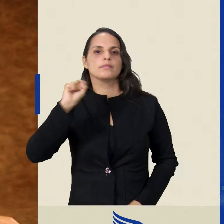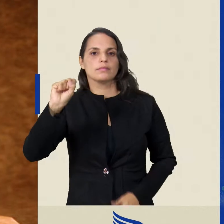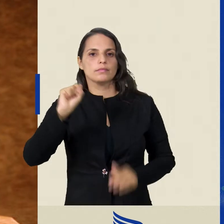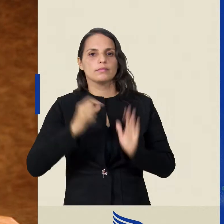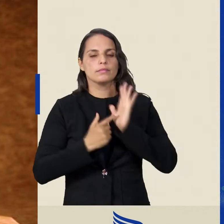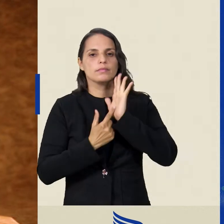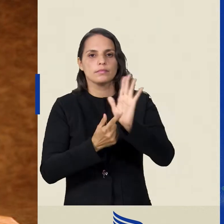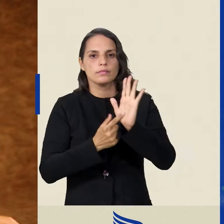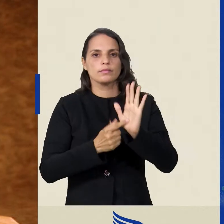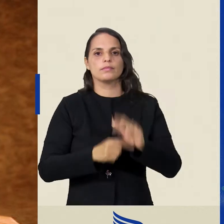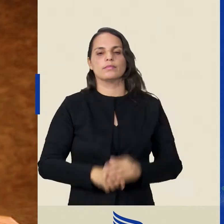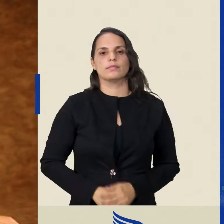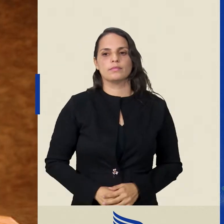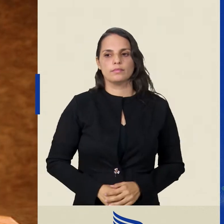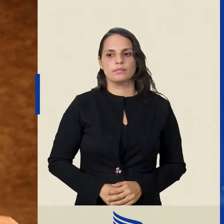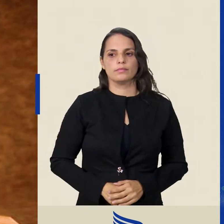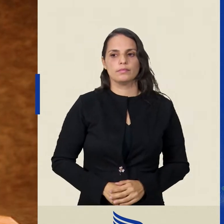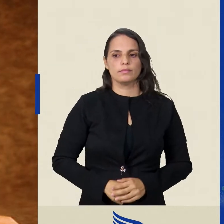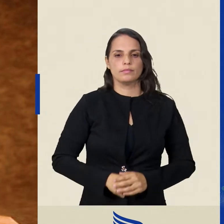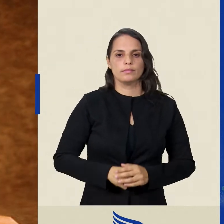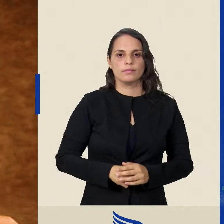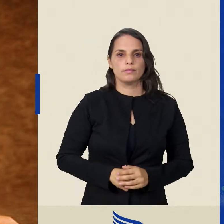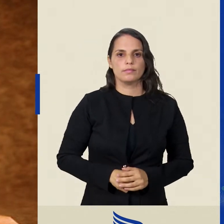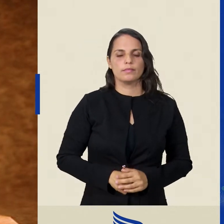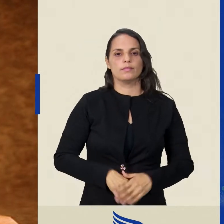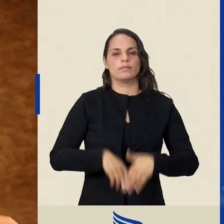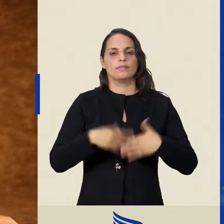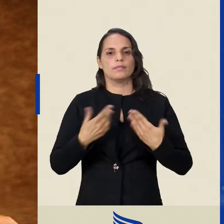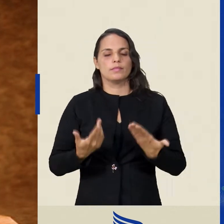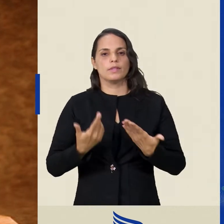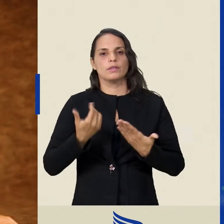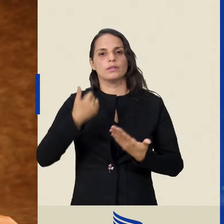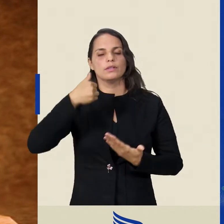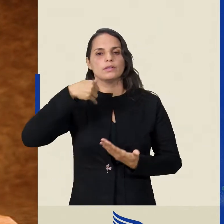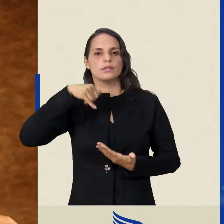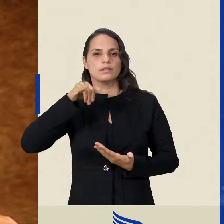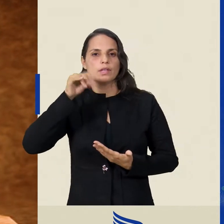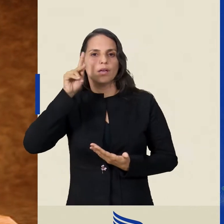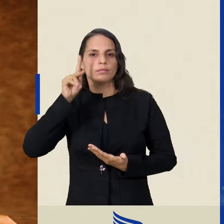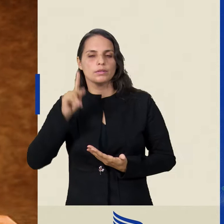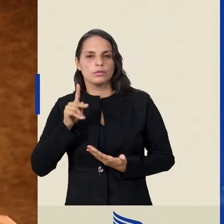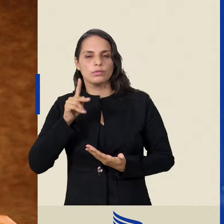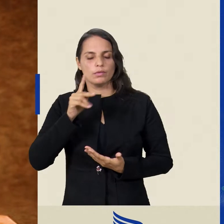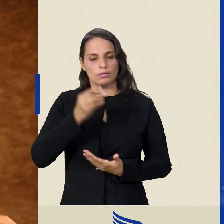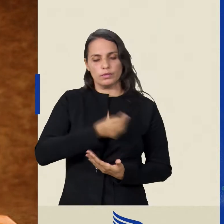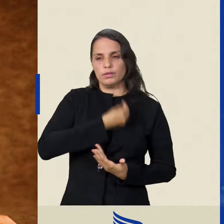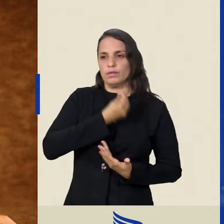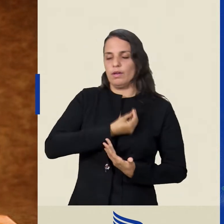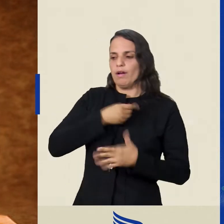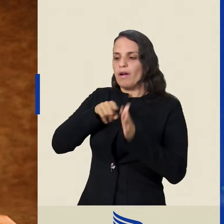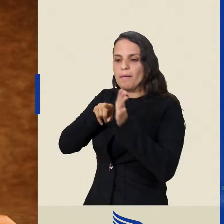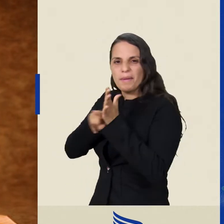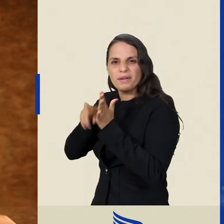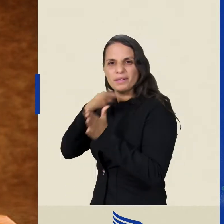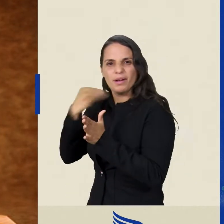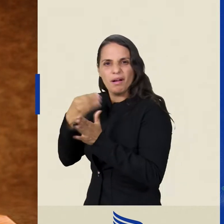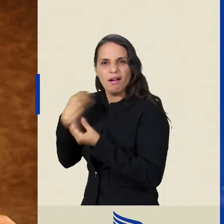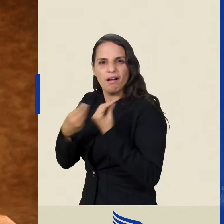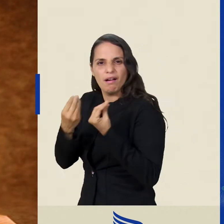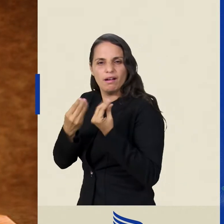e Eclesiastes 9:5. A favor dos vivos, interrogar-se-ão os mortos. De acordo com 1